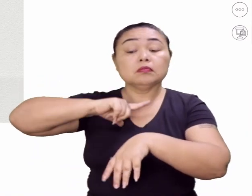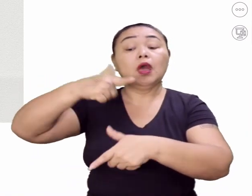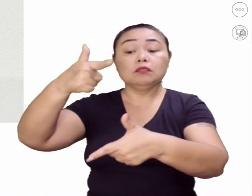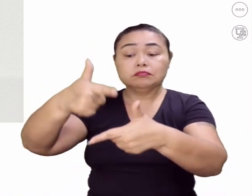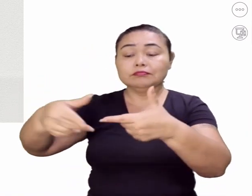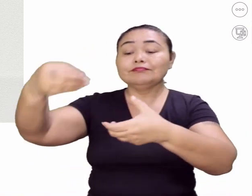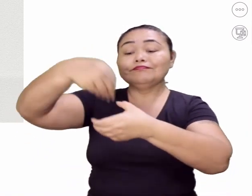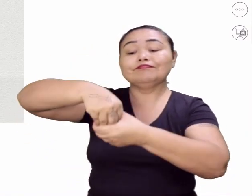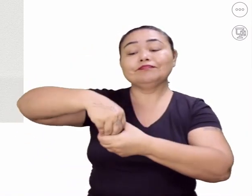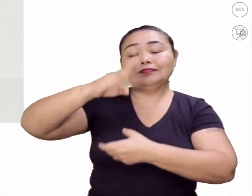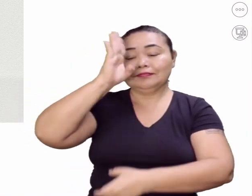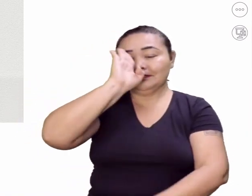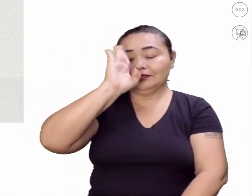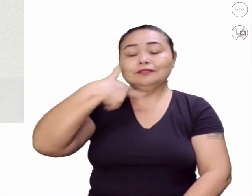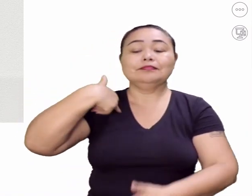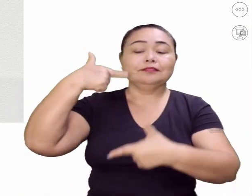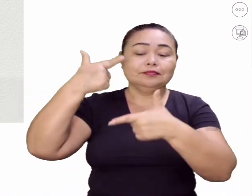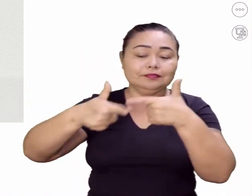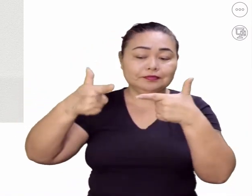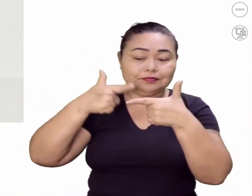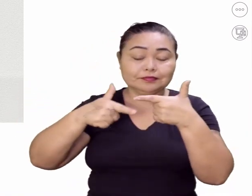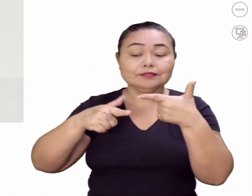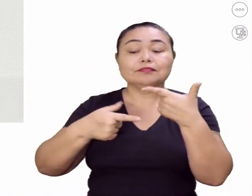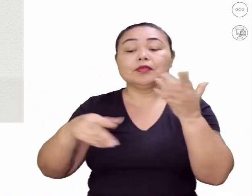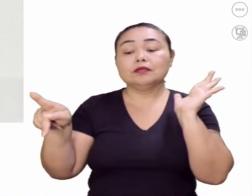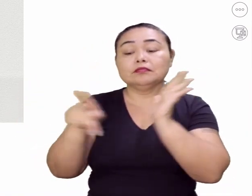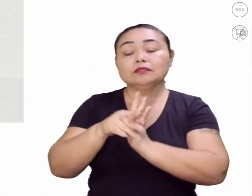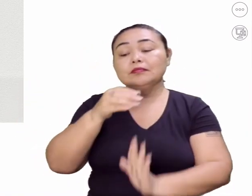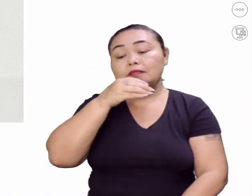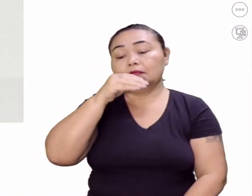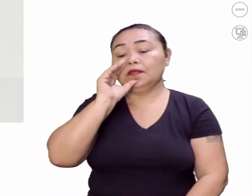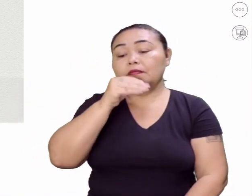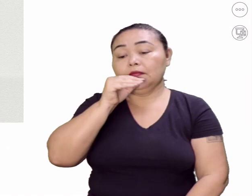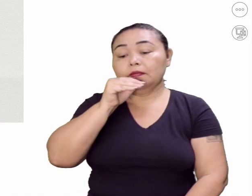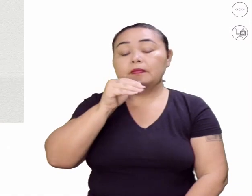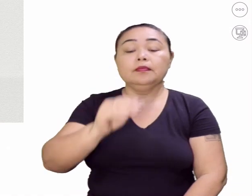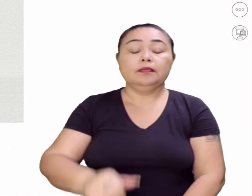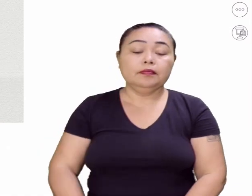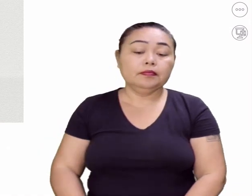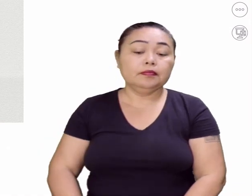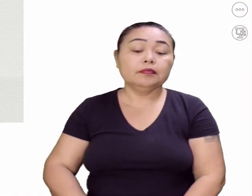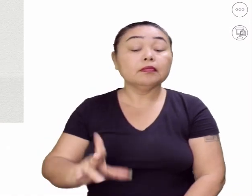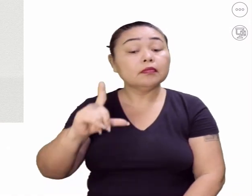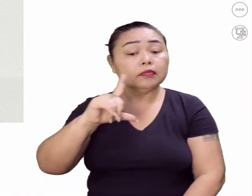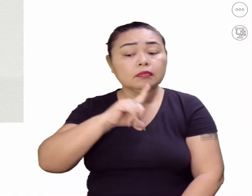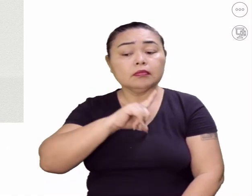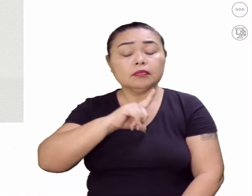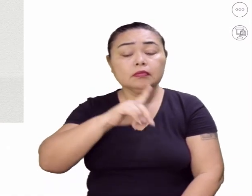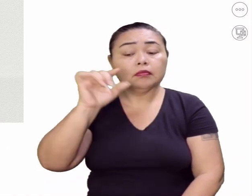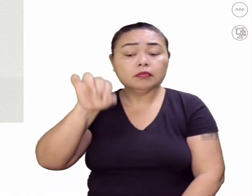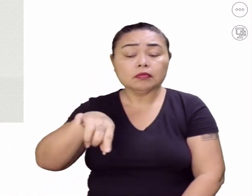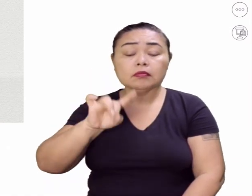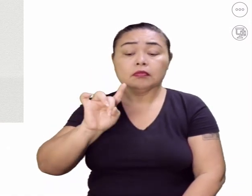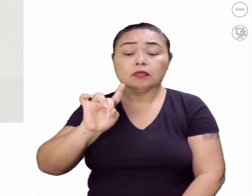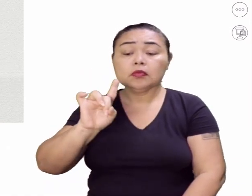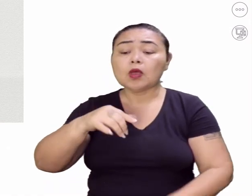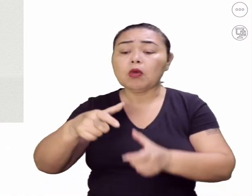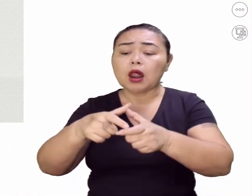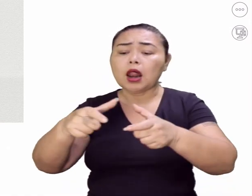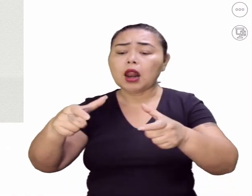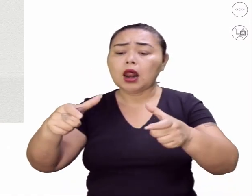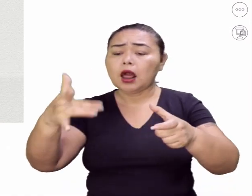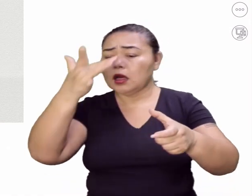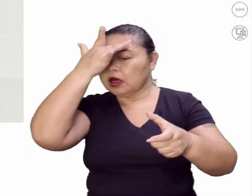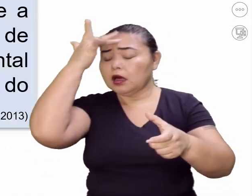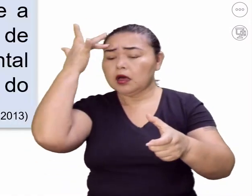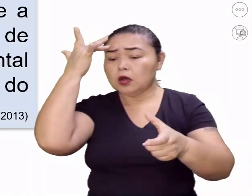de água. Temos problema de água potável. Nem todo mundo tem água potável, Rogério. E onde tem muita gente, não tem a mesma disponibilidade de água,